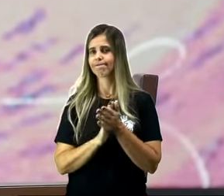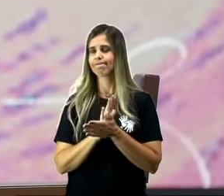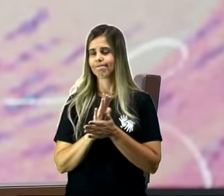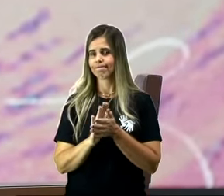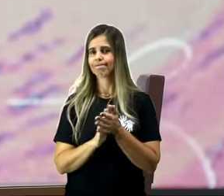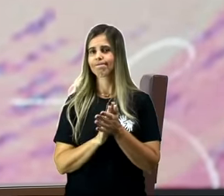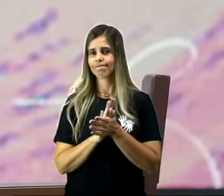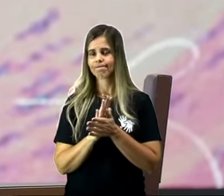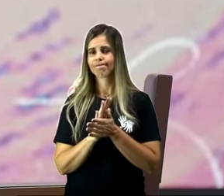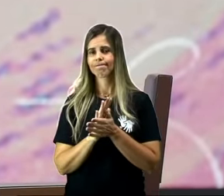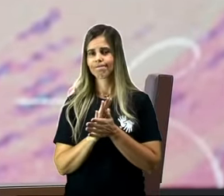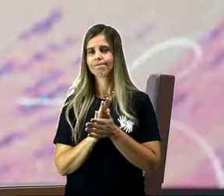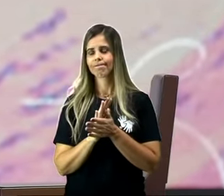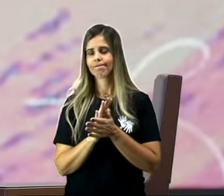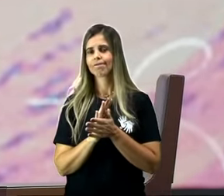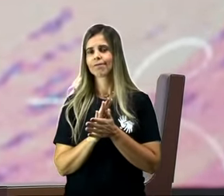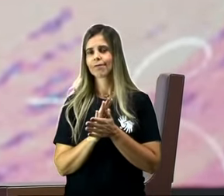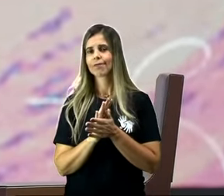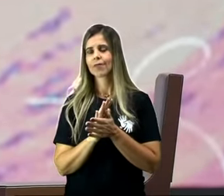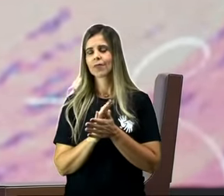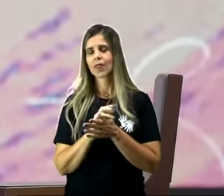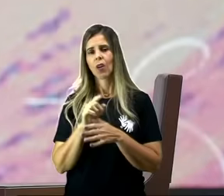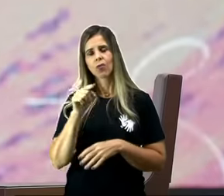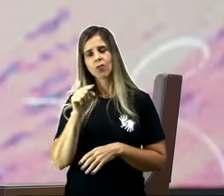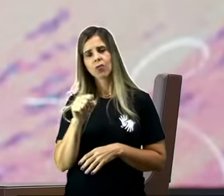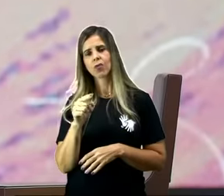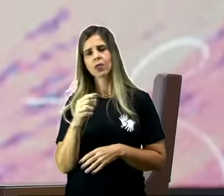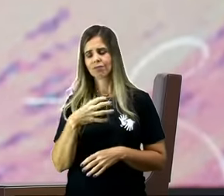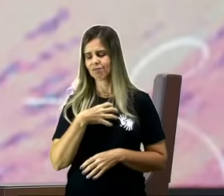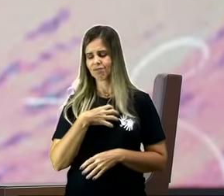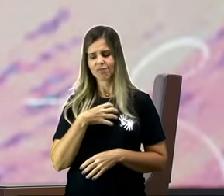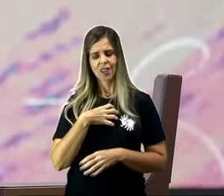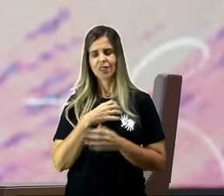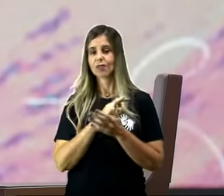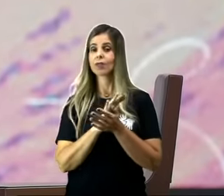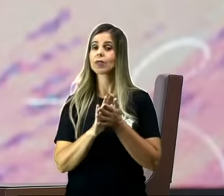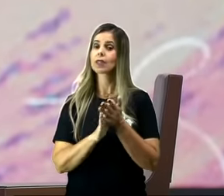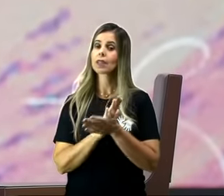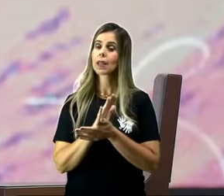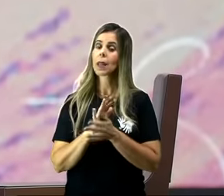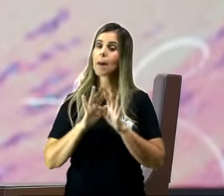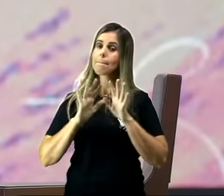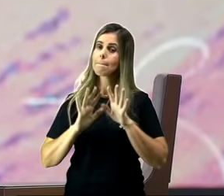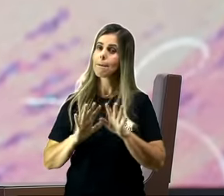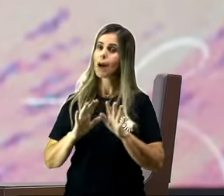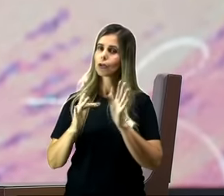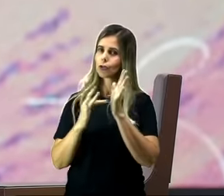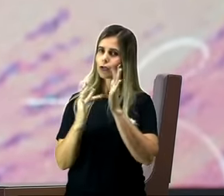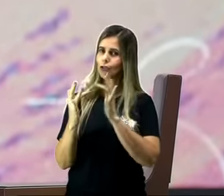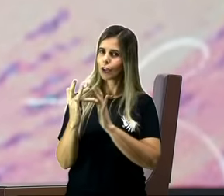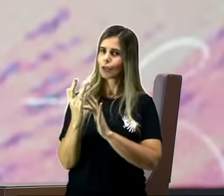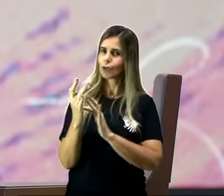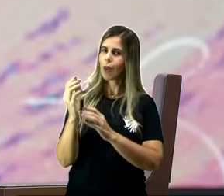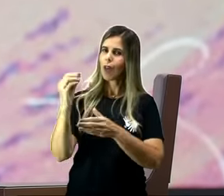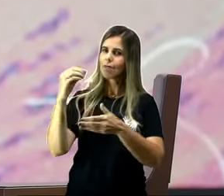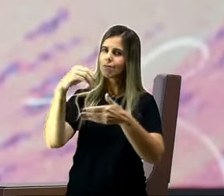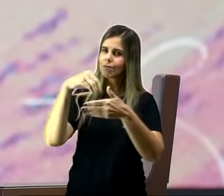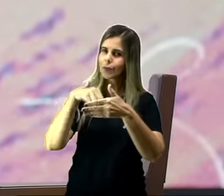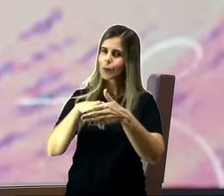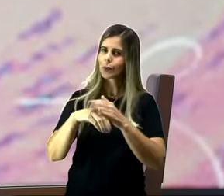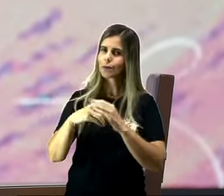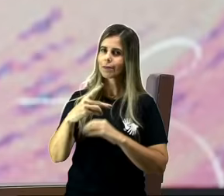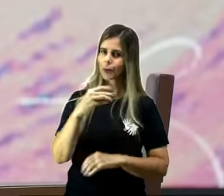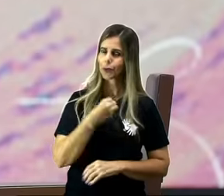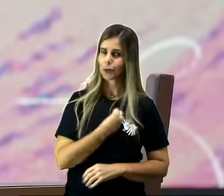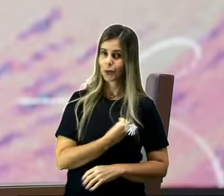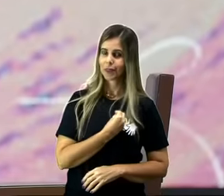nesses últimos anos. Ainda que você, minha amiga, não sinta isso, mas quando Jesus entrou na sua vida, Ele retomou um território.